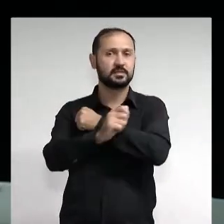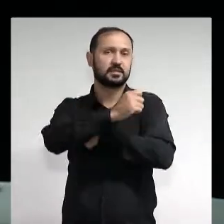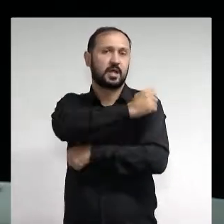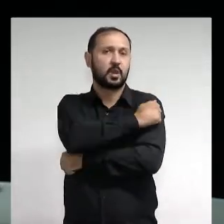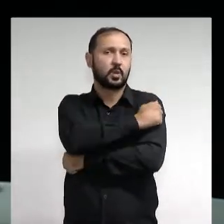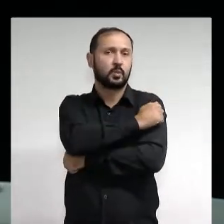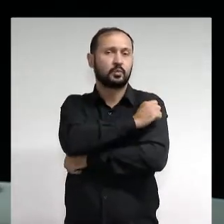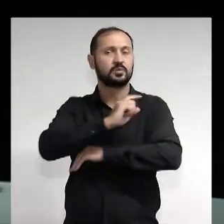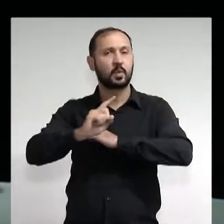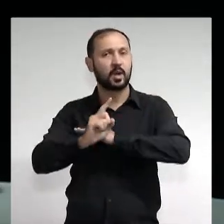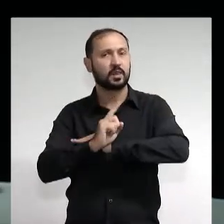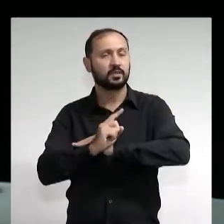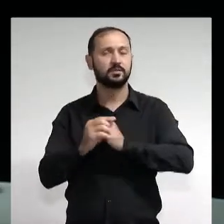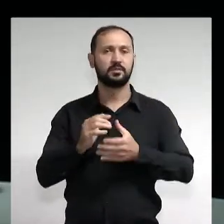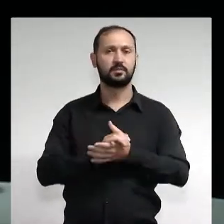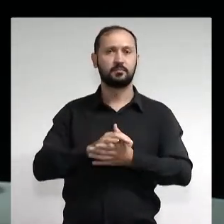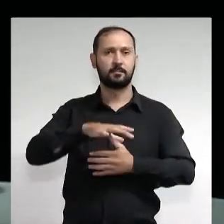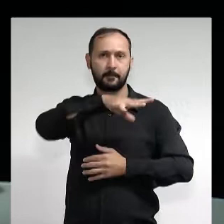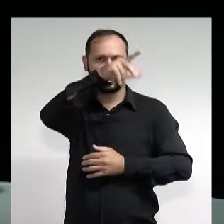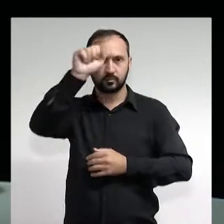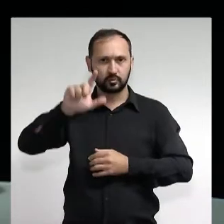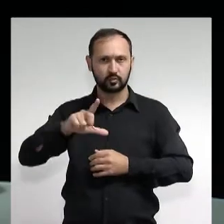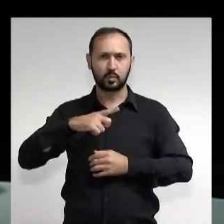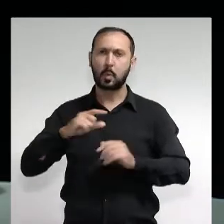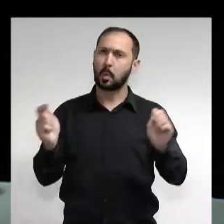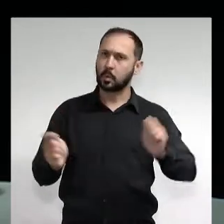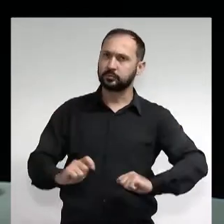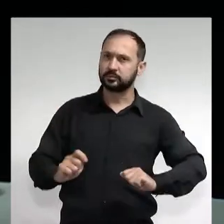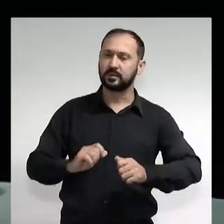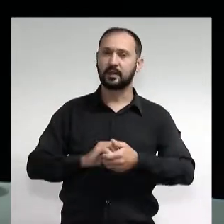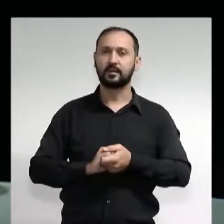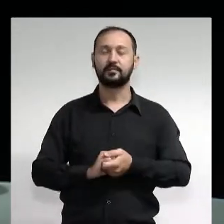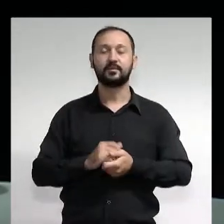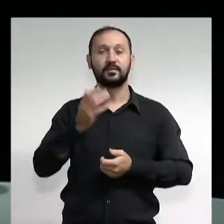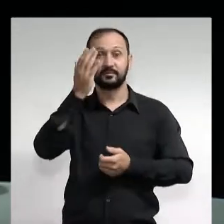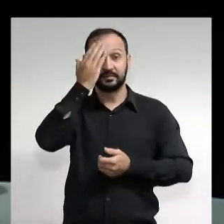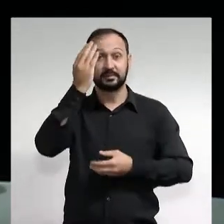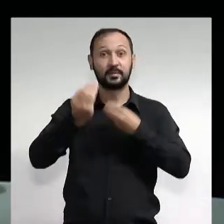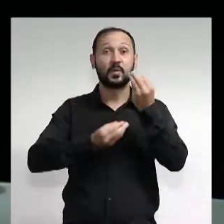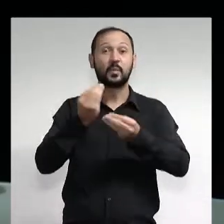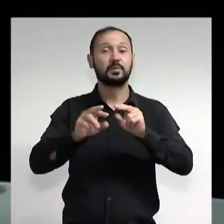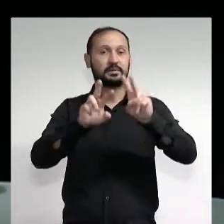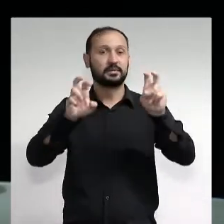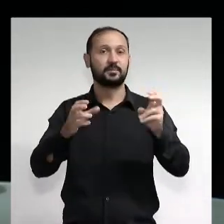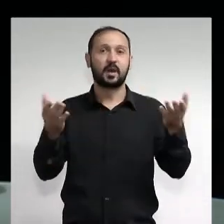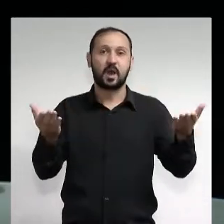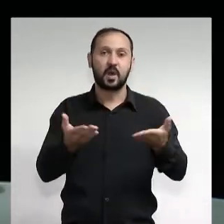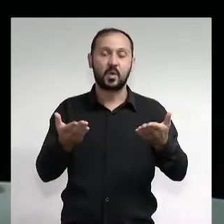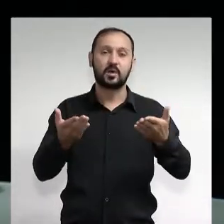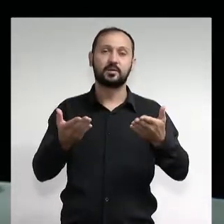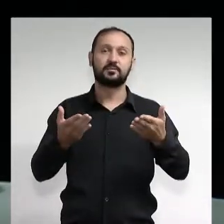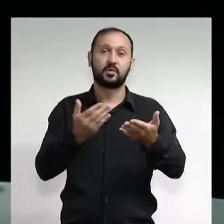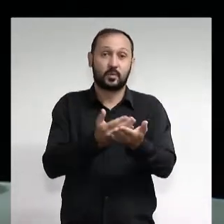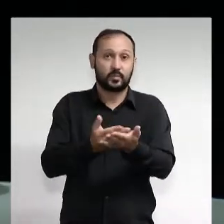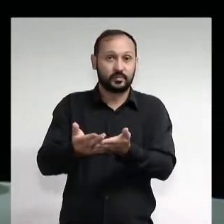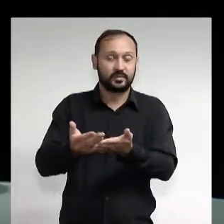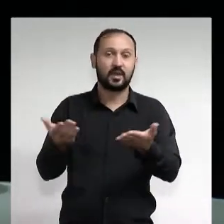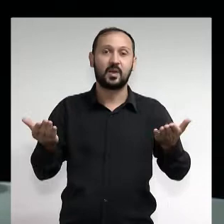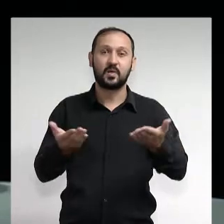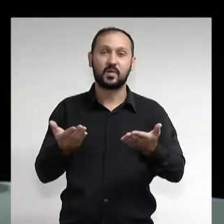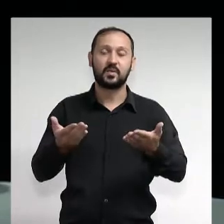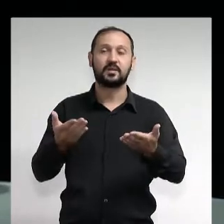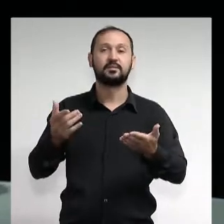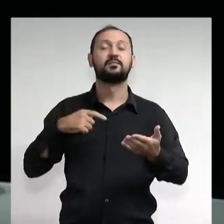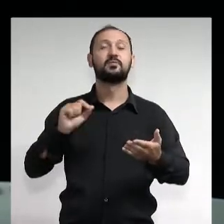esses estudantes são atendidos? Mato Grosso do Sul está preparado para isso? Vamos descobrir um pouco mais sobre esse tema, que é pouco